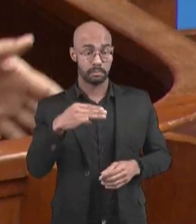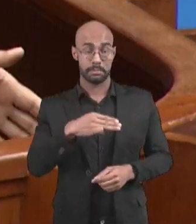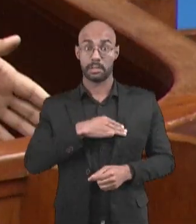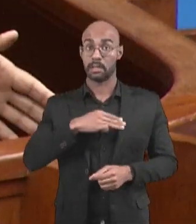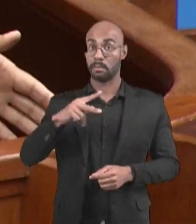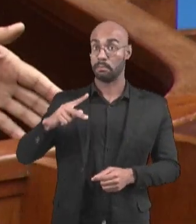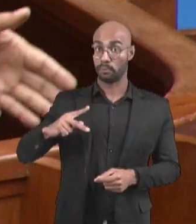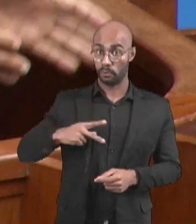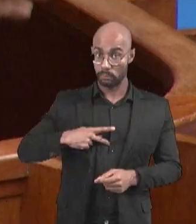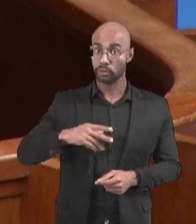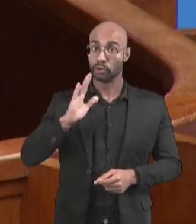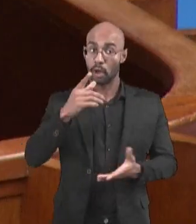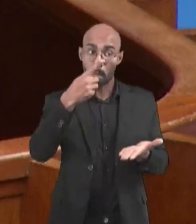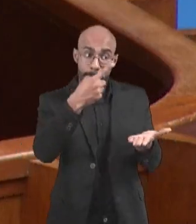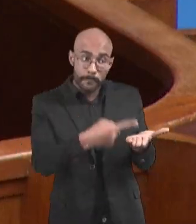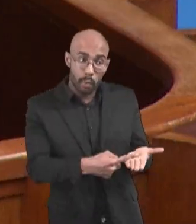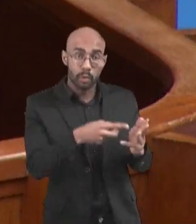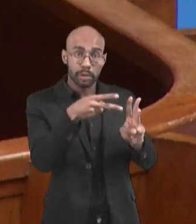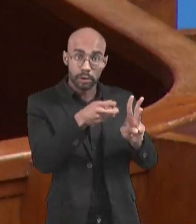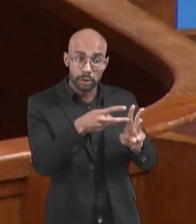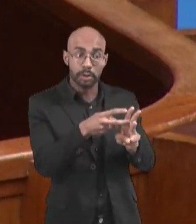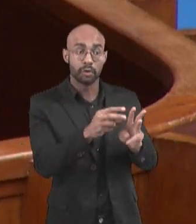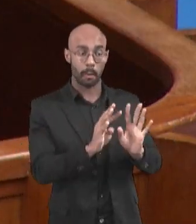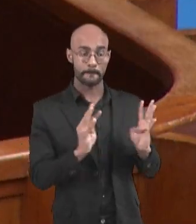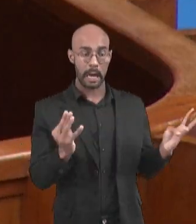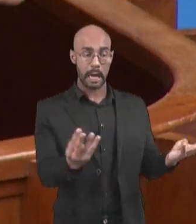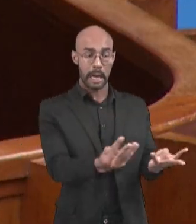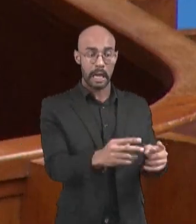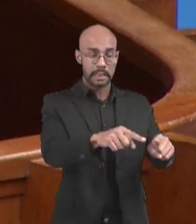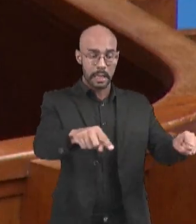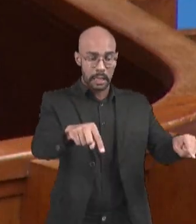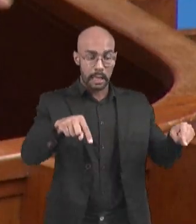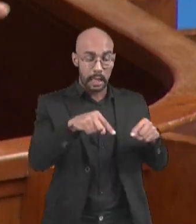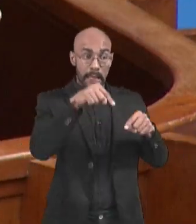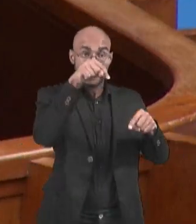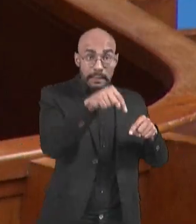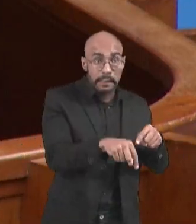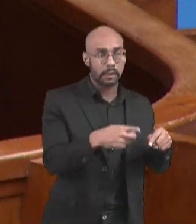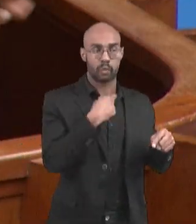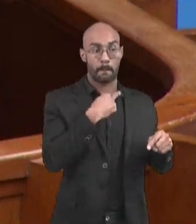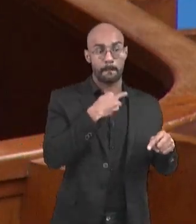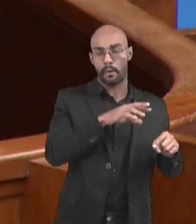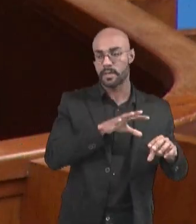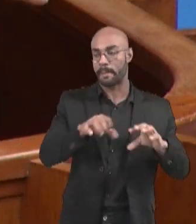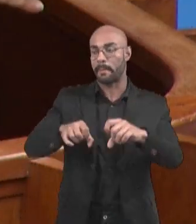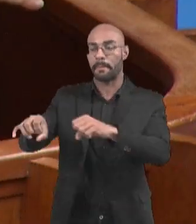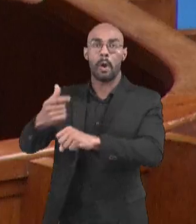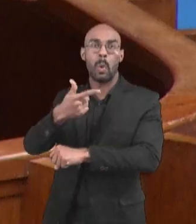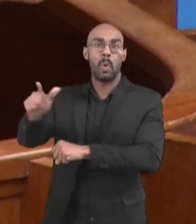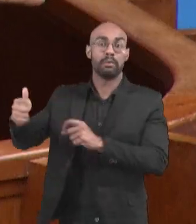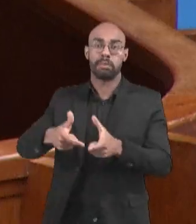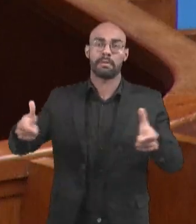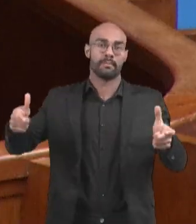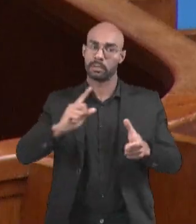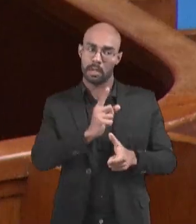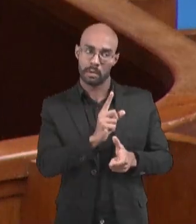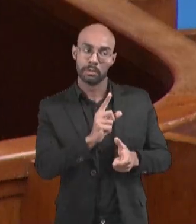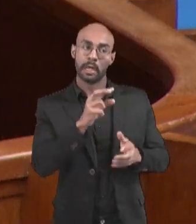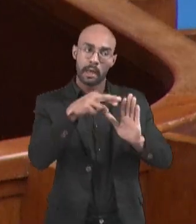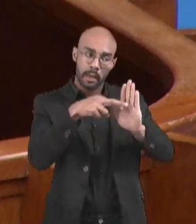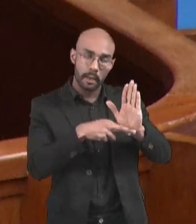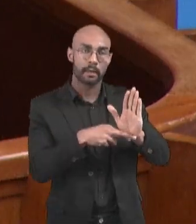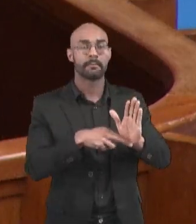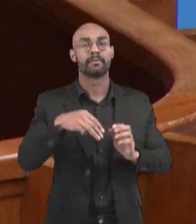Ministério Público, através do delegado lá de Dourados, doutor